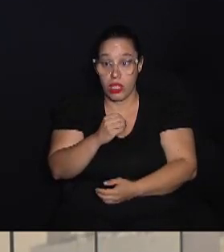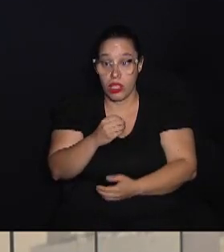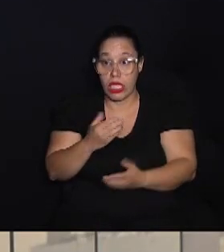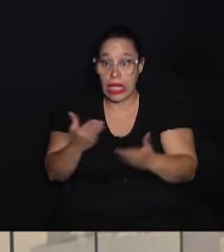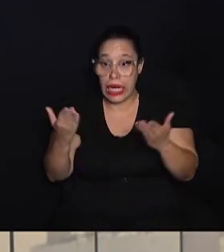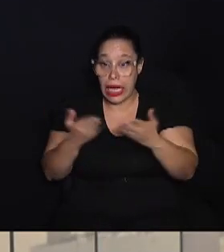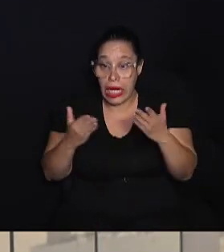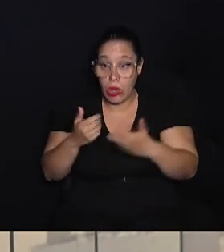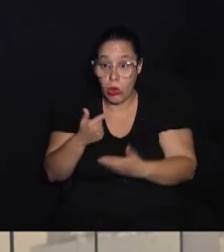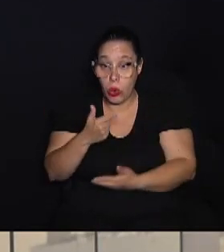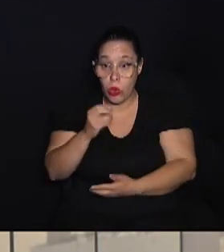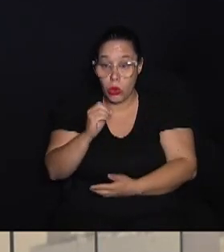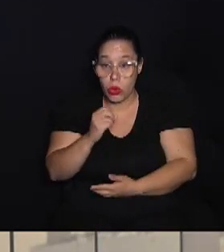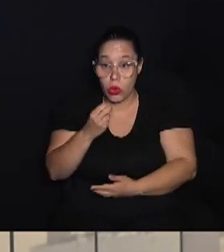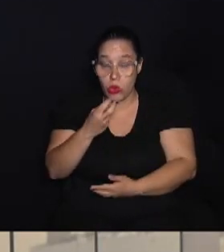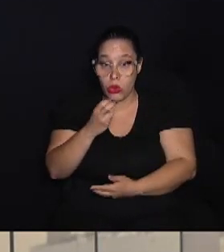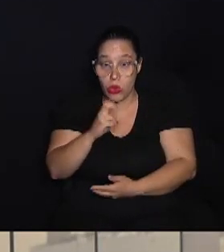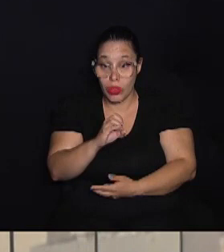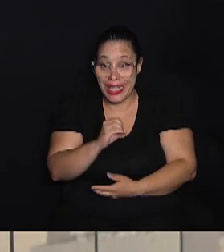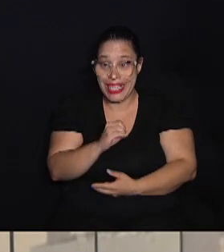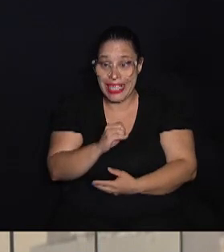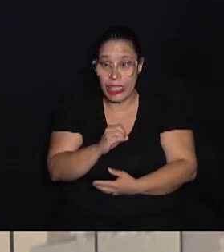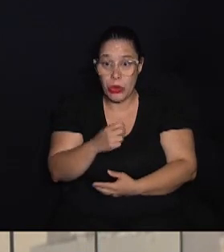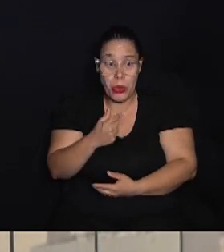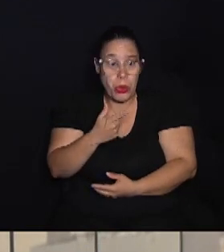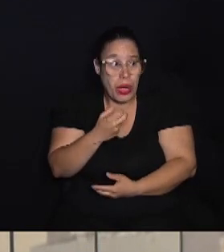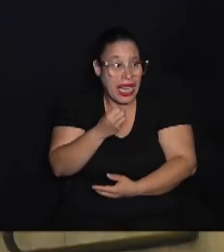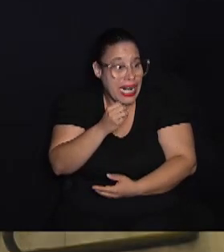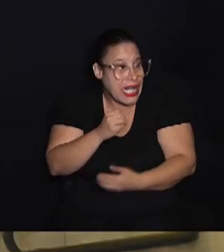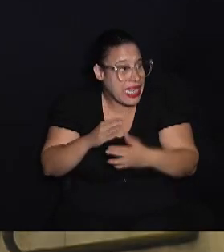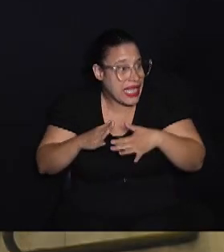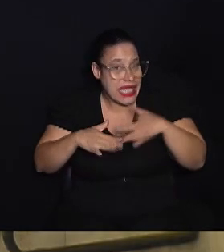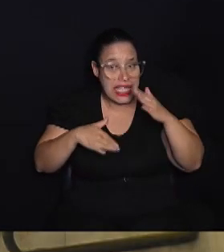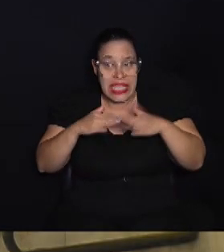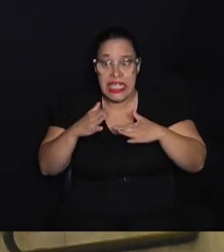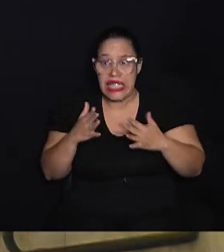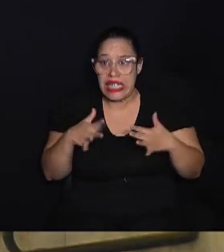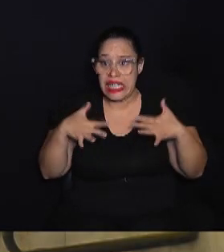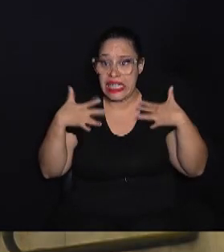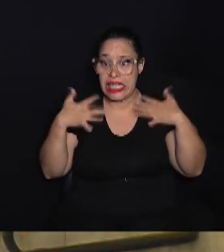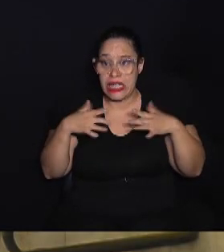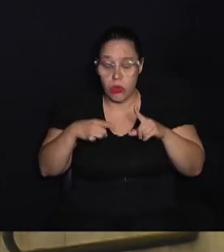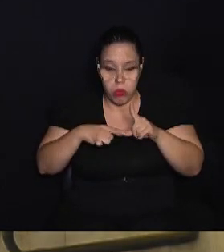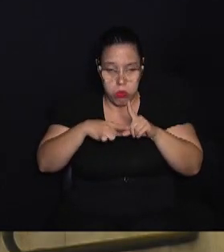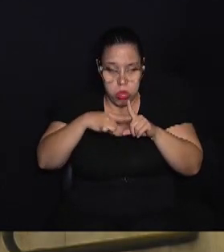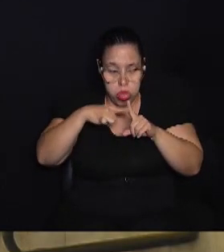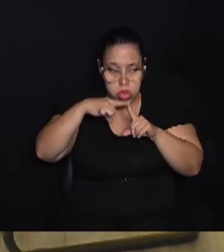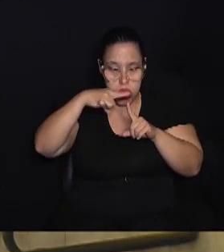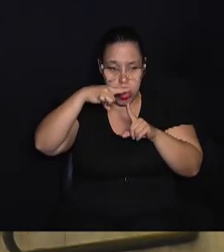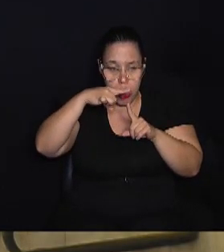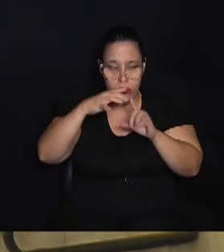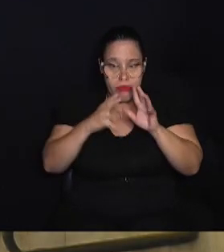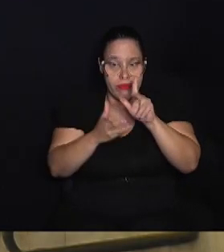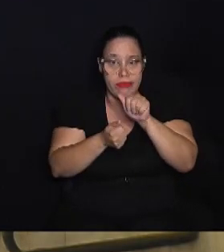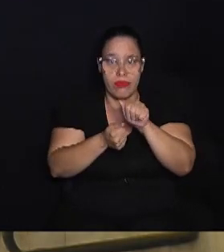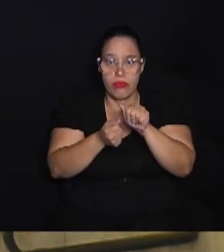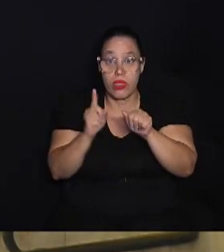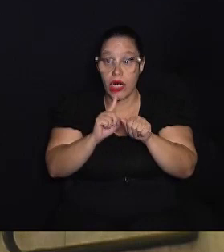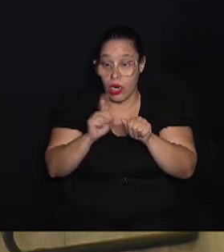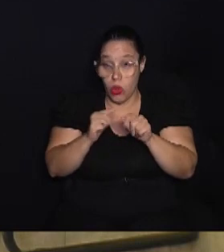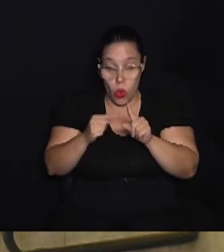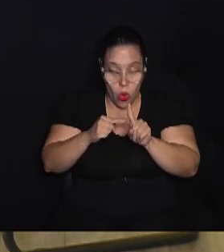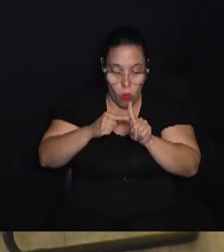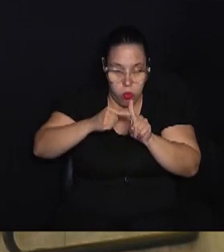já está. Quase 20 anos, então, já adiantamos. Porque a grande questão é a temperatura média global não aumentar